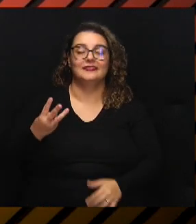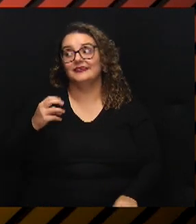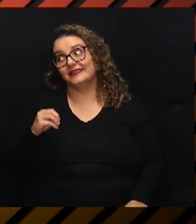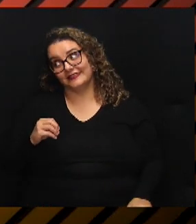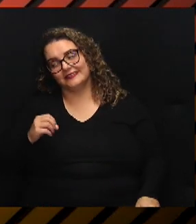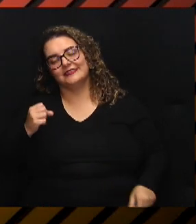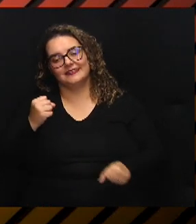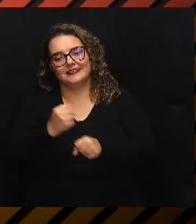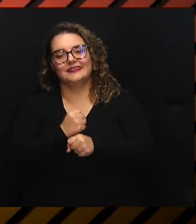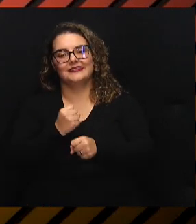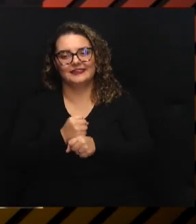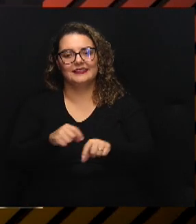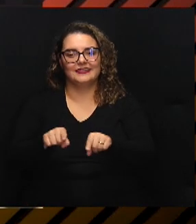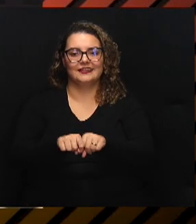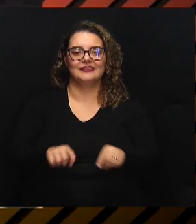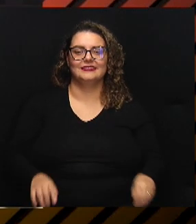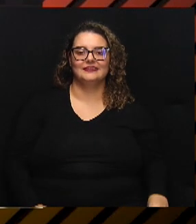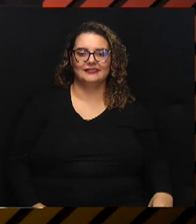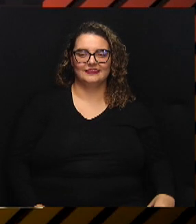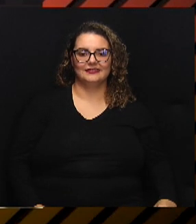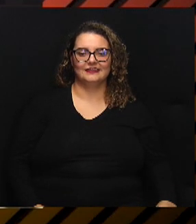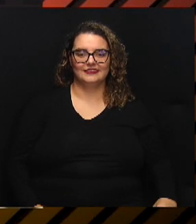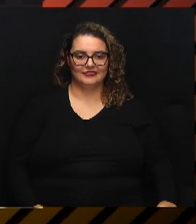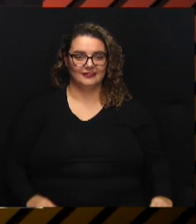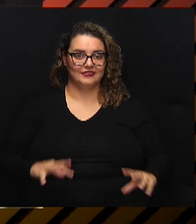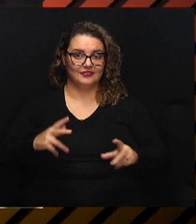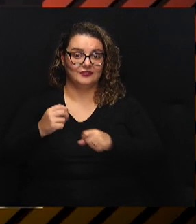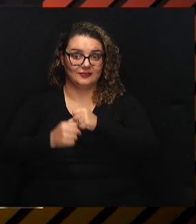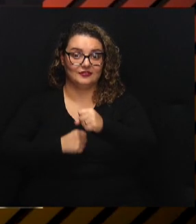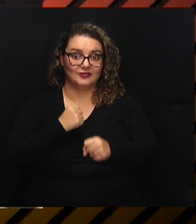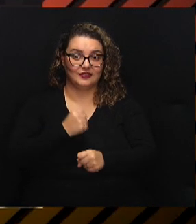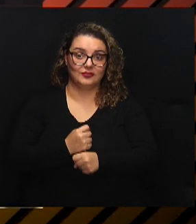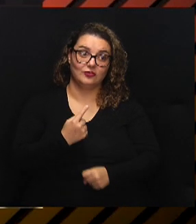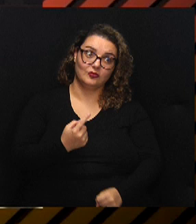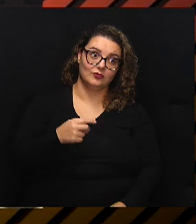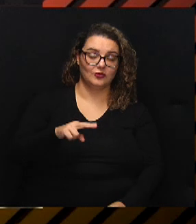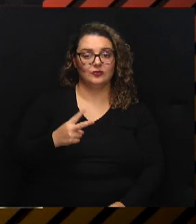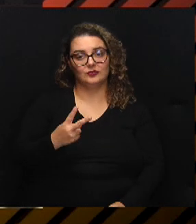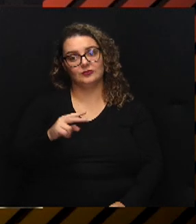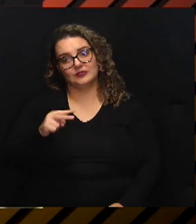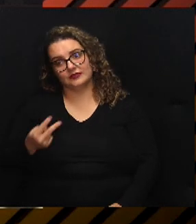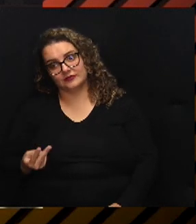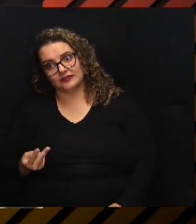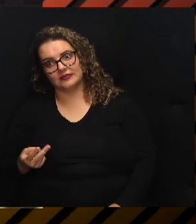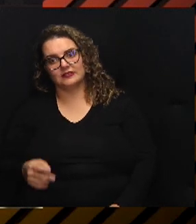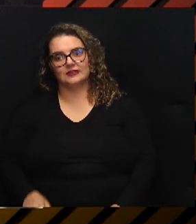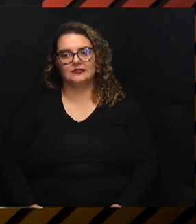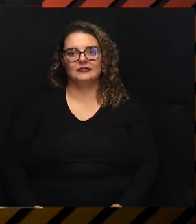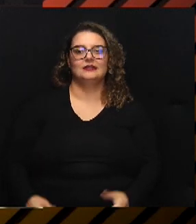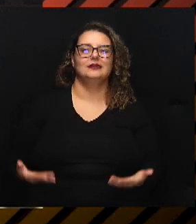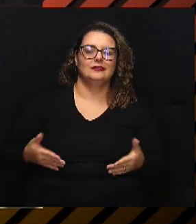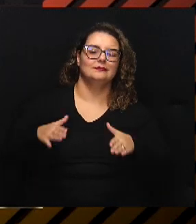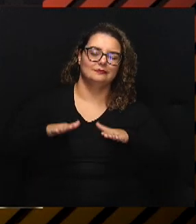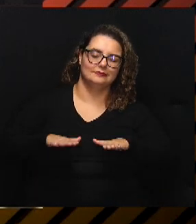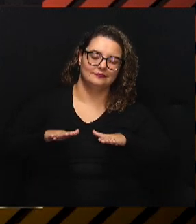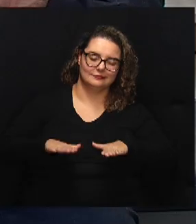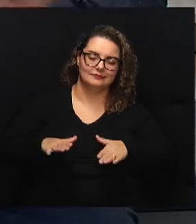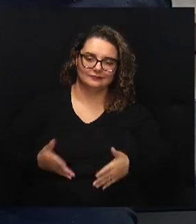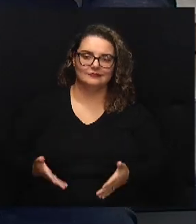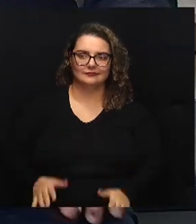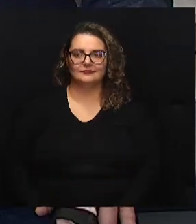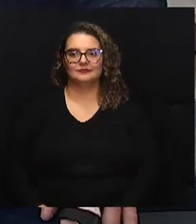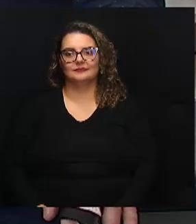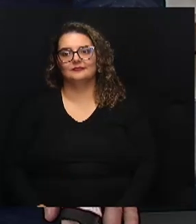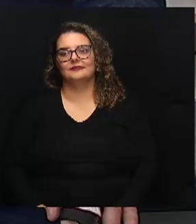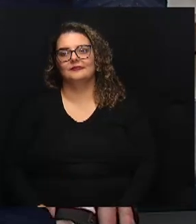fora, todo ano, ia 1 ou 2 vezes por ano. Agora não, eu botei um pé no freio, já quero ficar mais